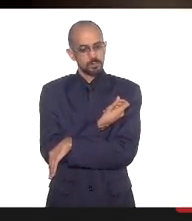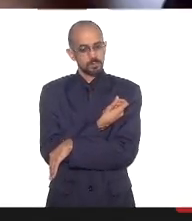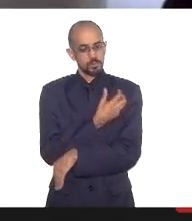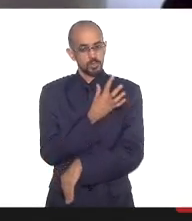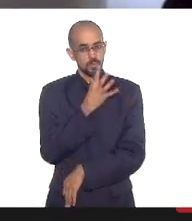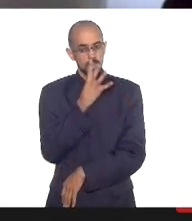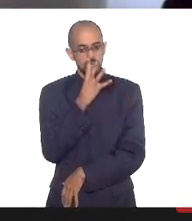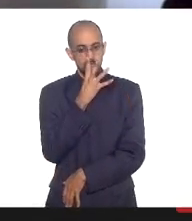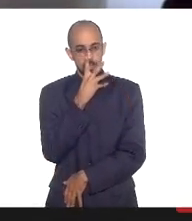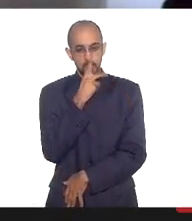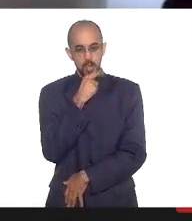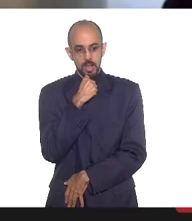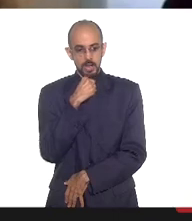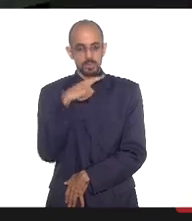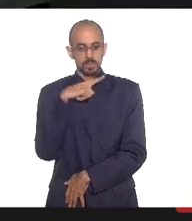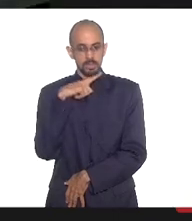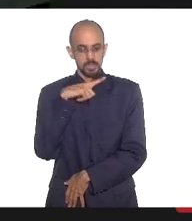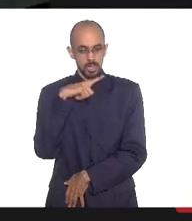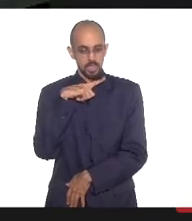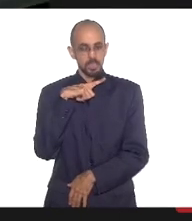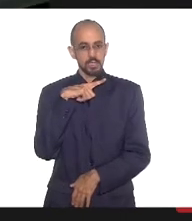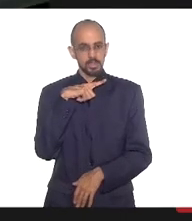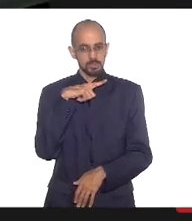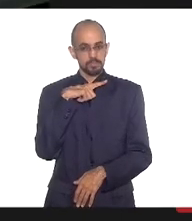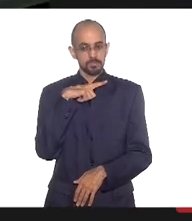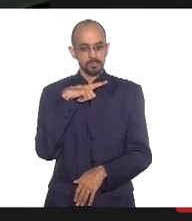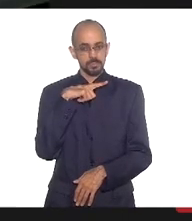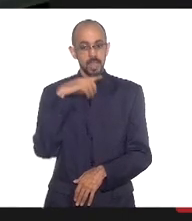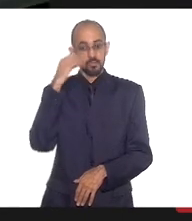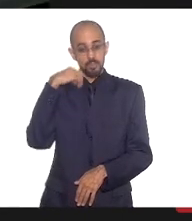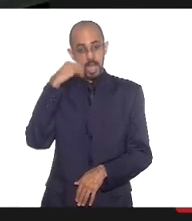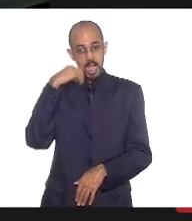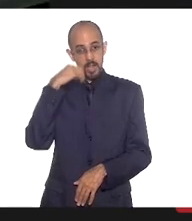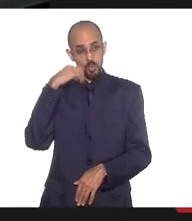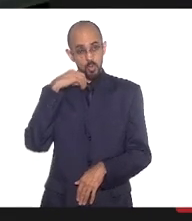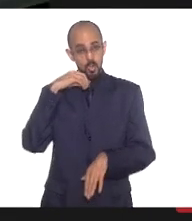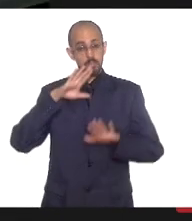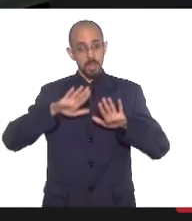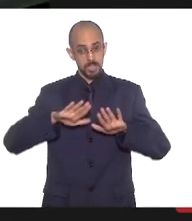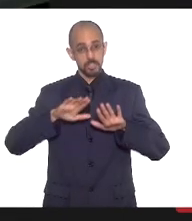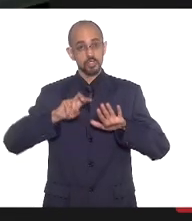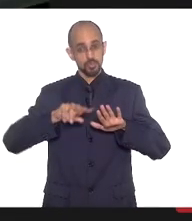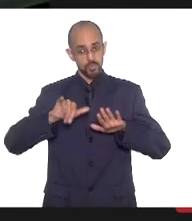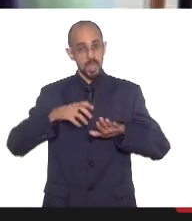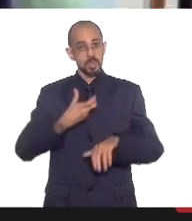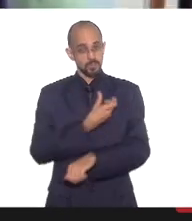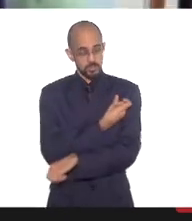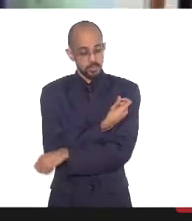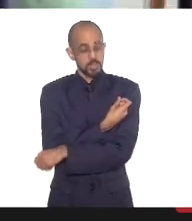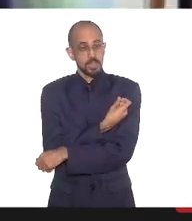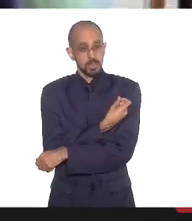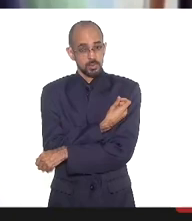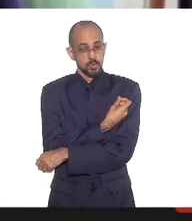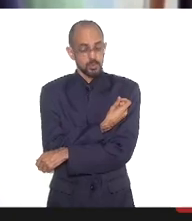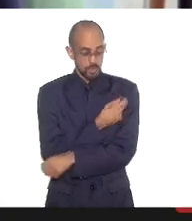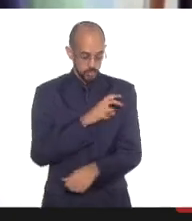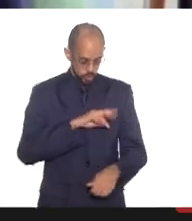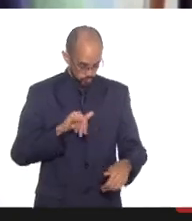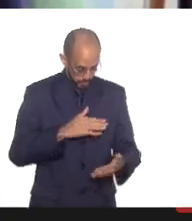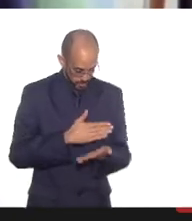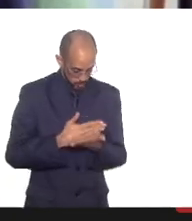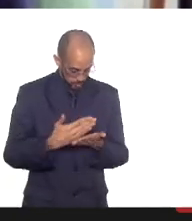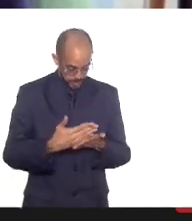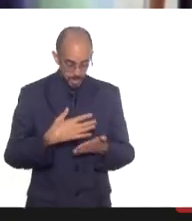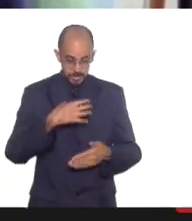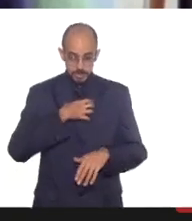adoro ter um monte de inferior o que é necessário mas hoje vamos ter vacinar mas e nós vamos começar a sentir o